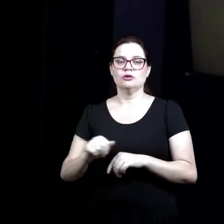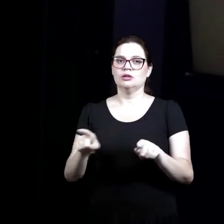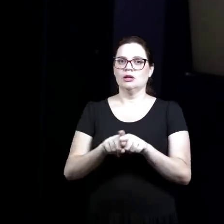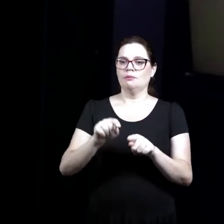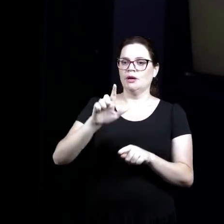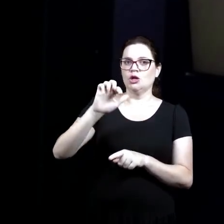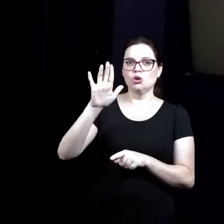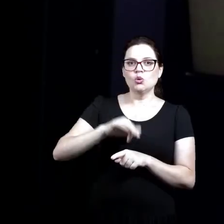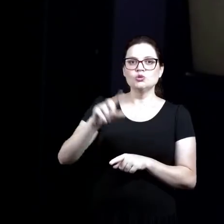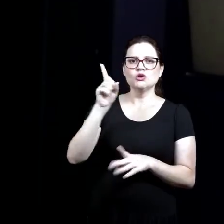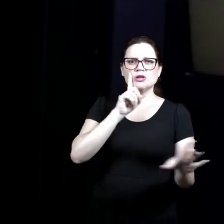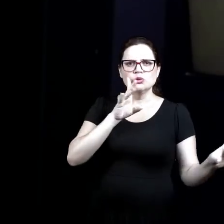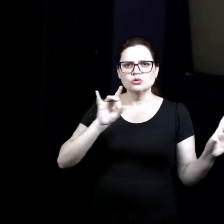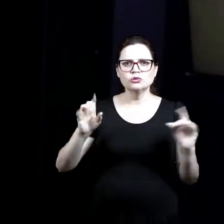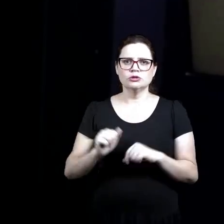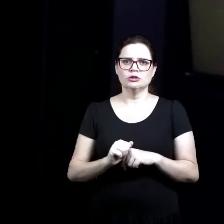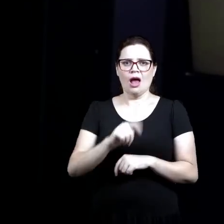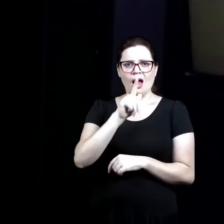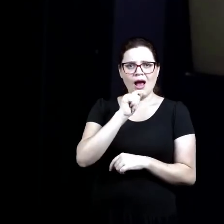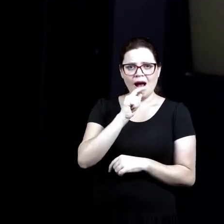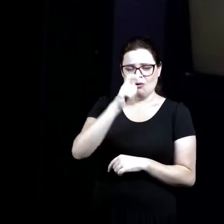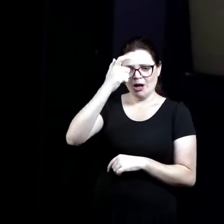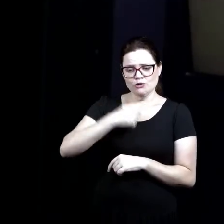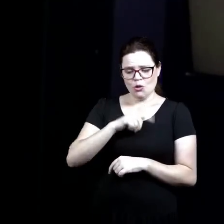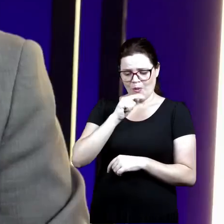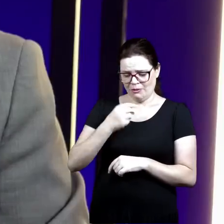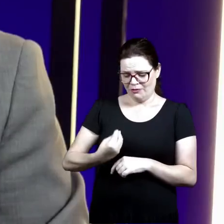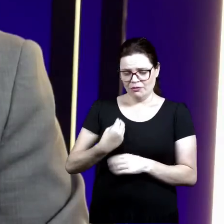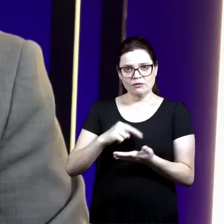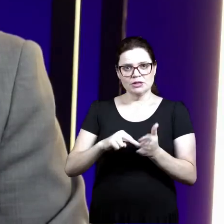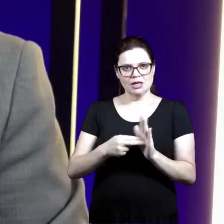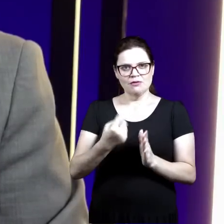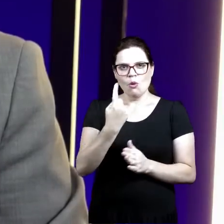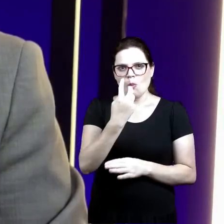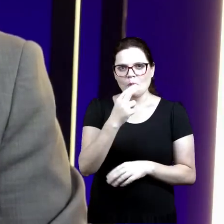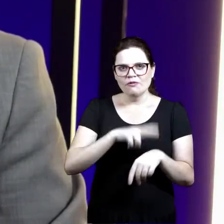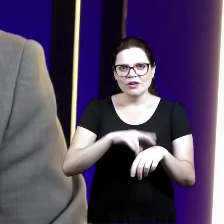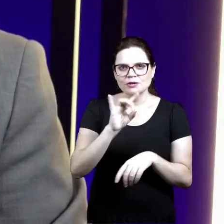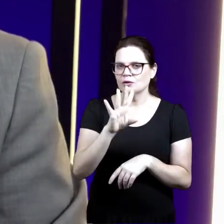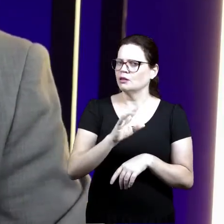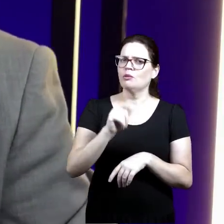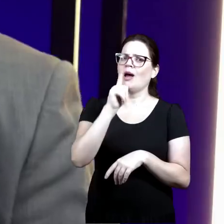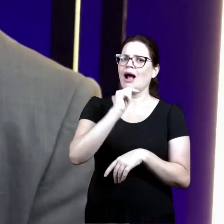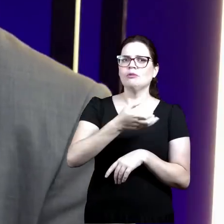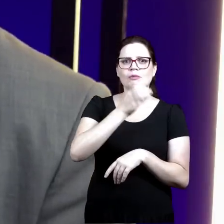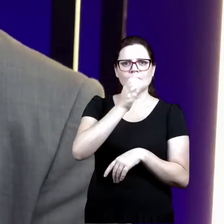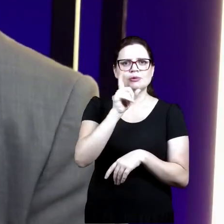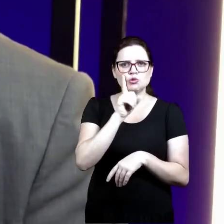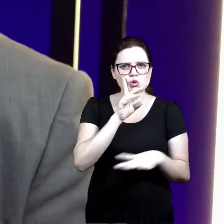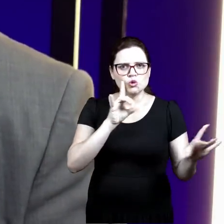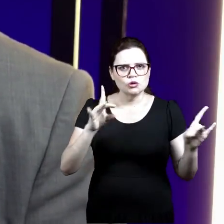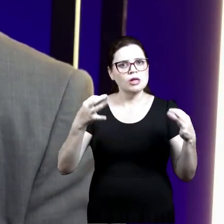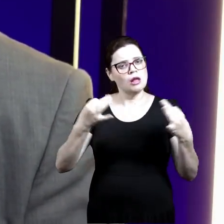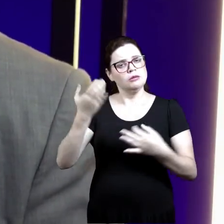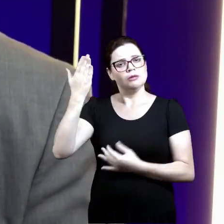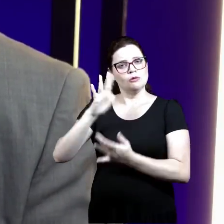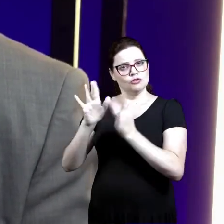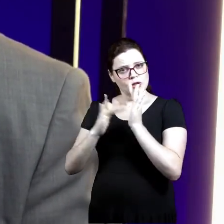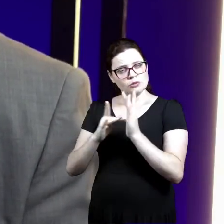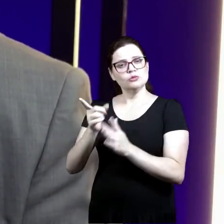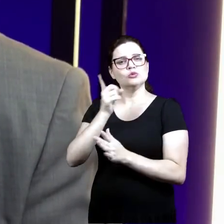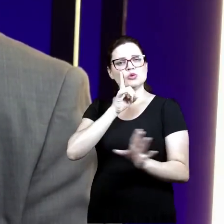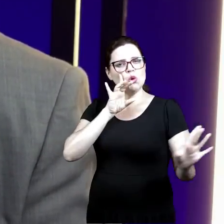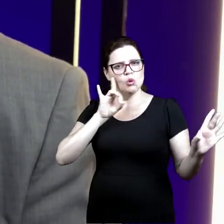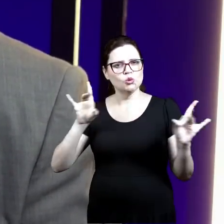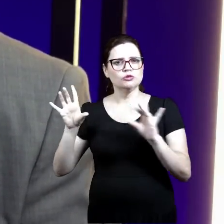ato e processo. processo. O chamado não podia ser interrompido, Não né? pode ser Justamente. interrompido. E é interessante que ele